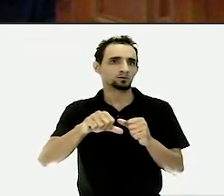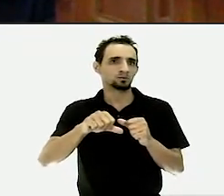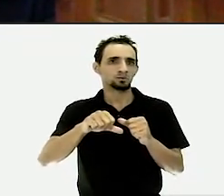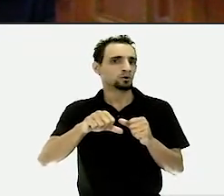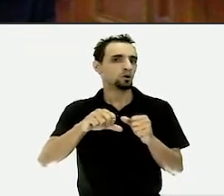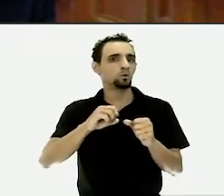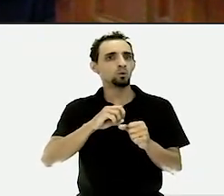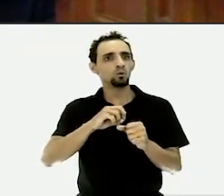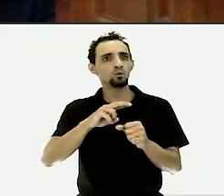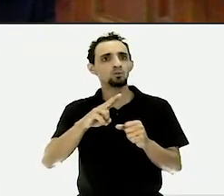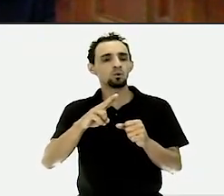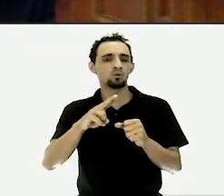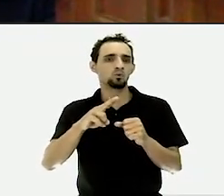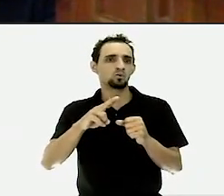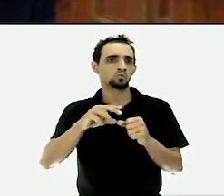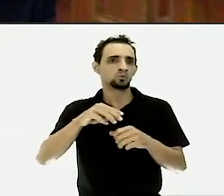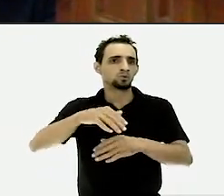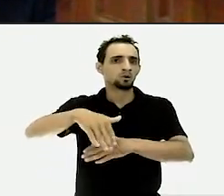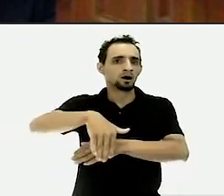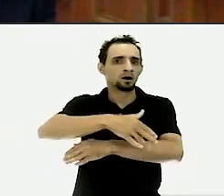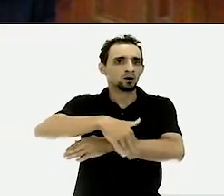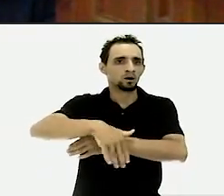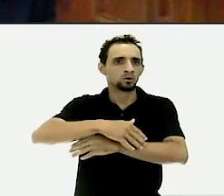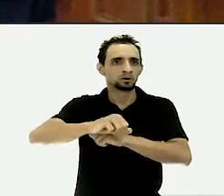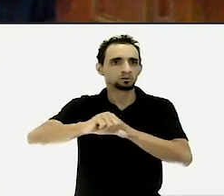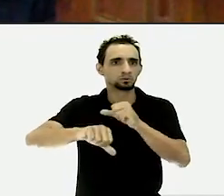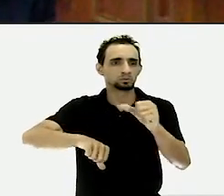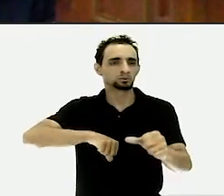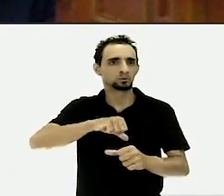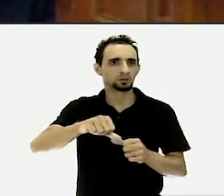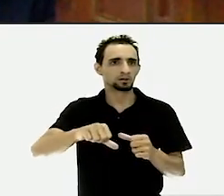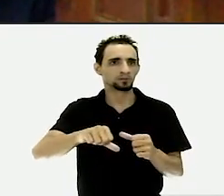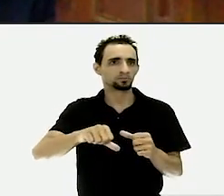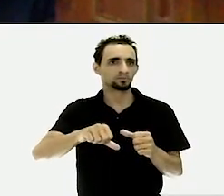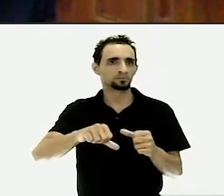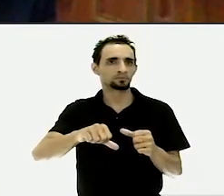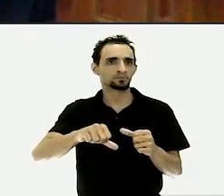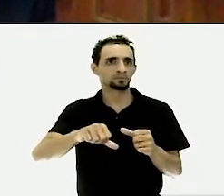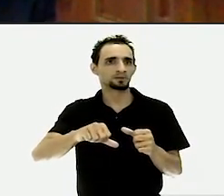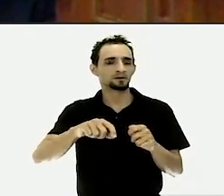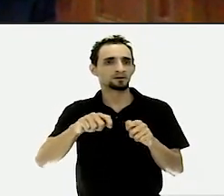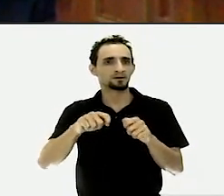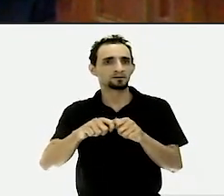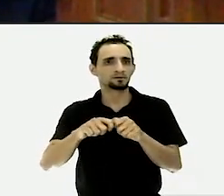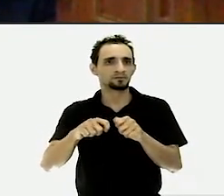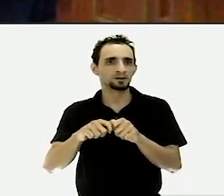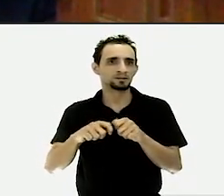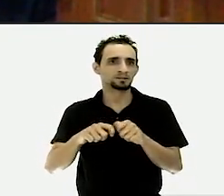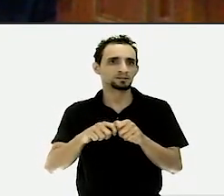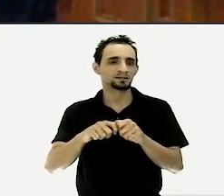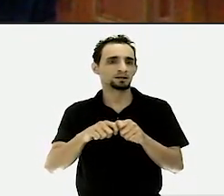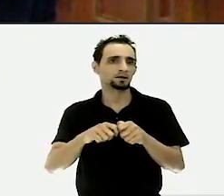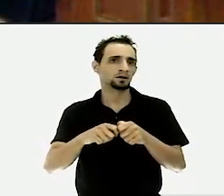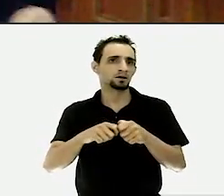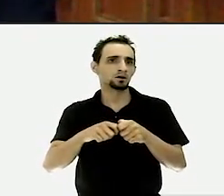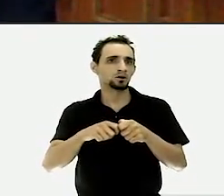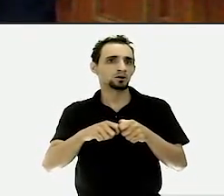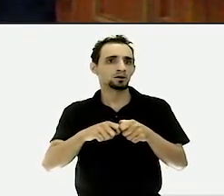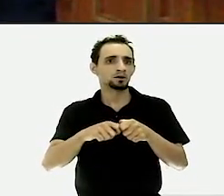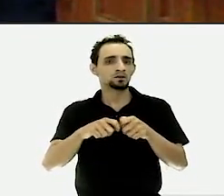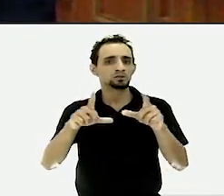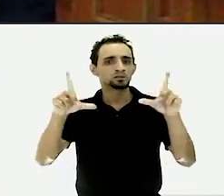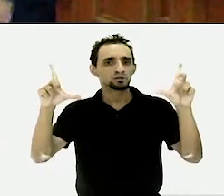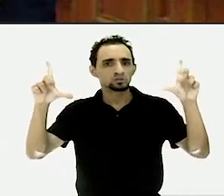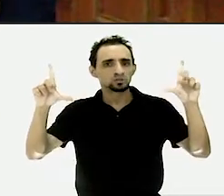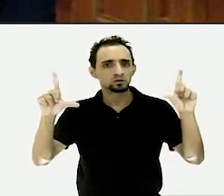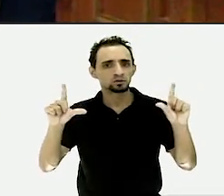é o sustento da sua família e emprego de várias pessoas... fazer uma parceria público-privada, porque daí só conseguiria,